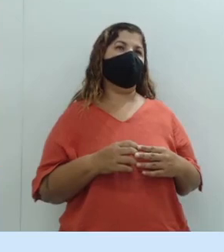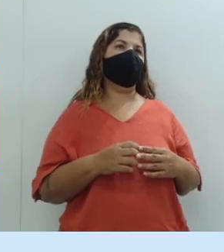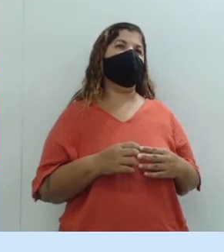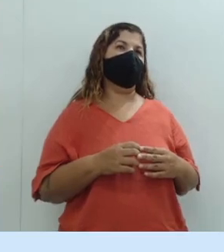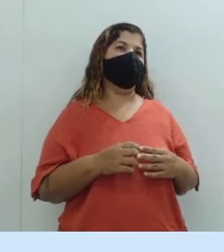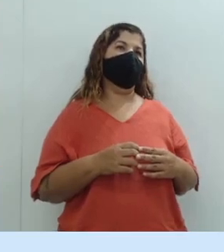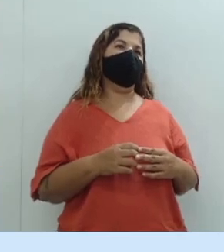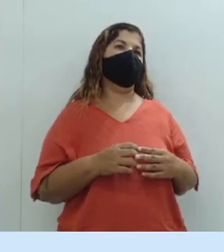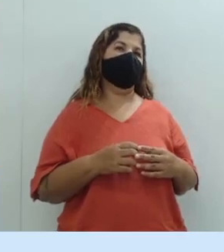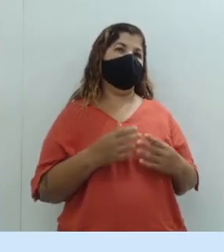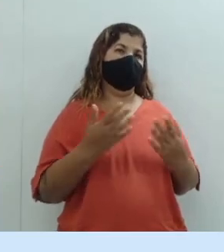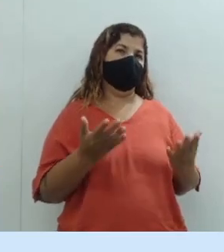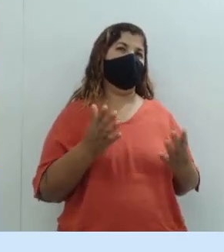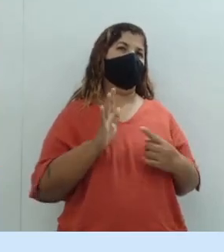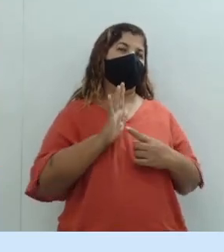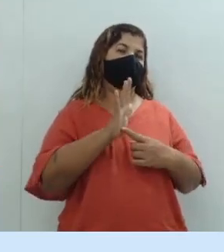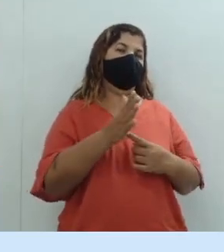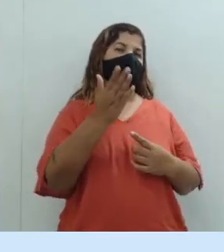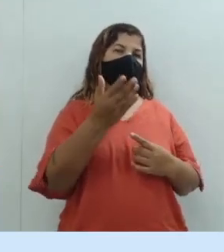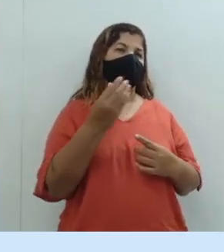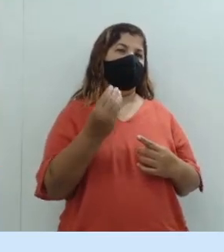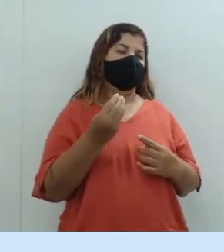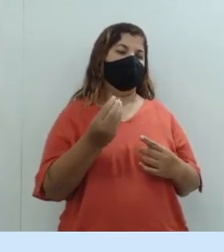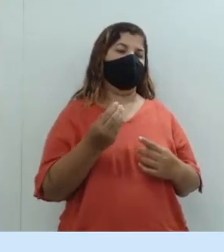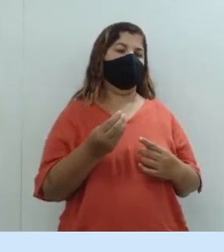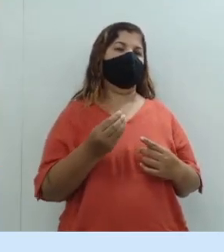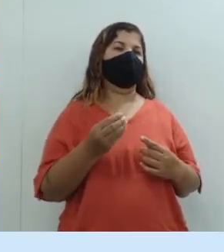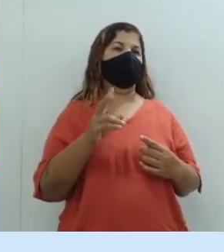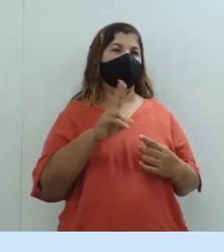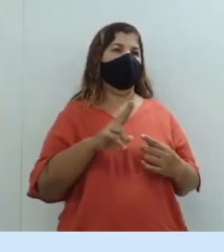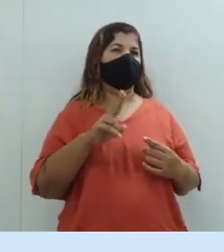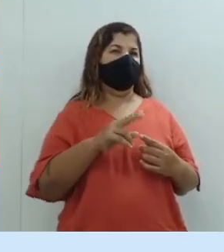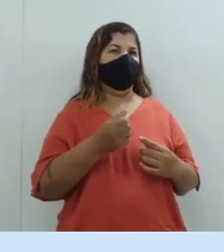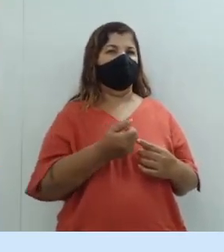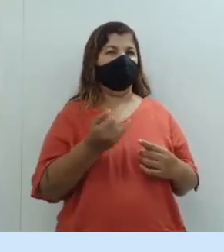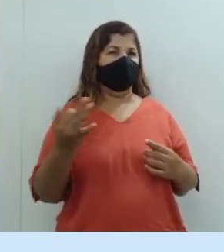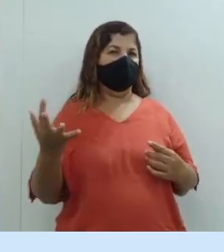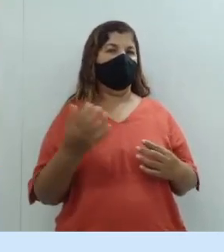Esses foram resistores ligados em série, né? Agora a gente vai ver aqui, ó, uma